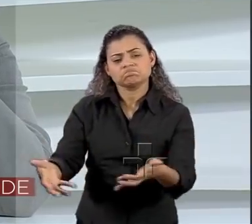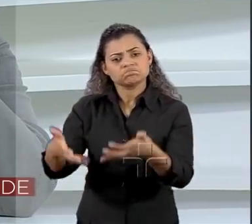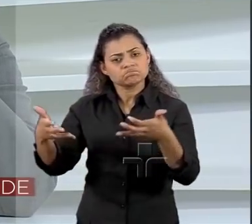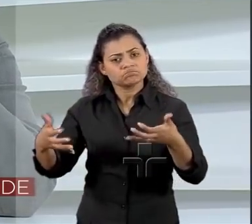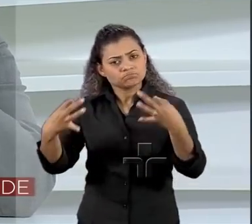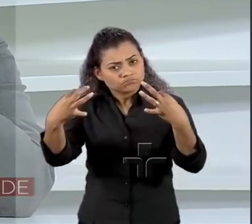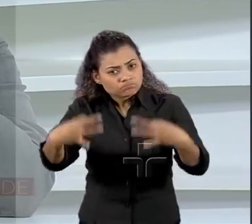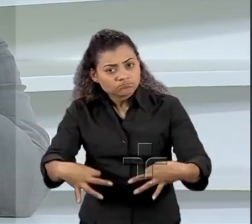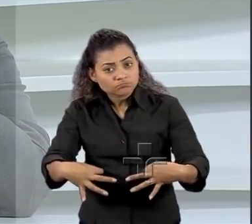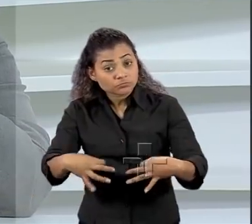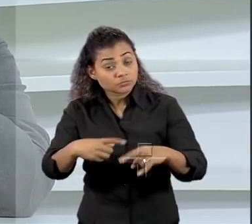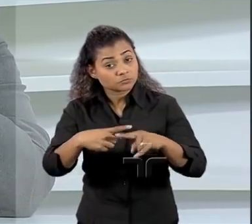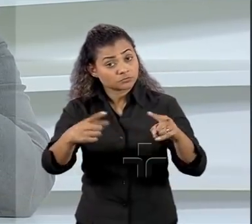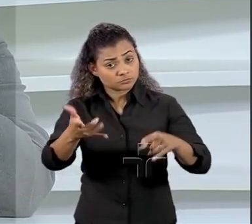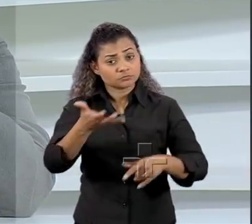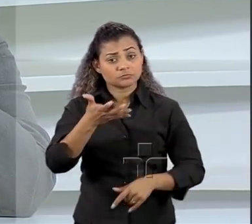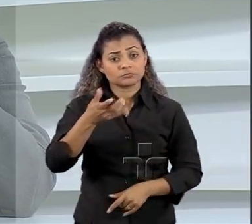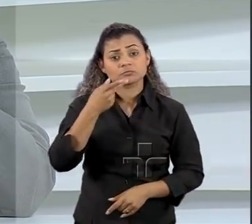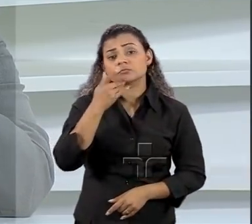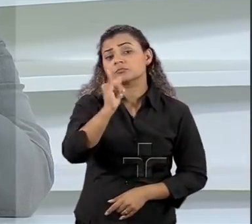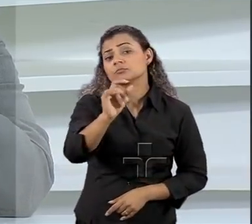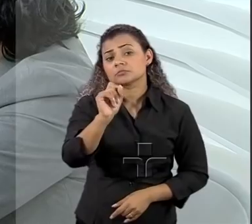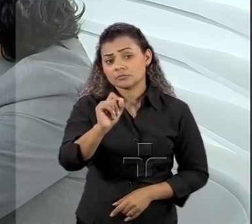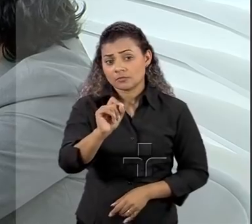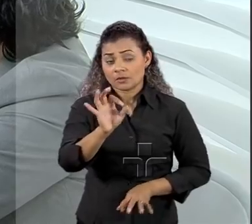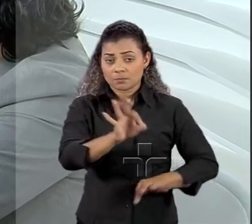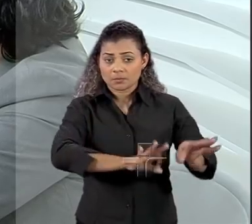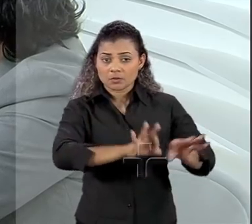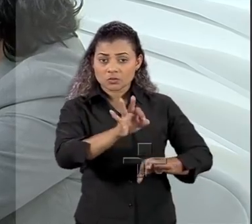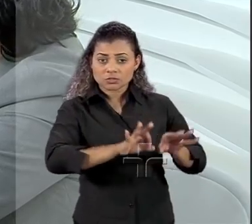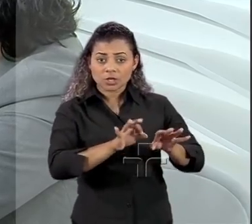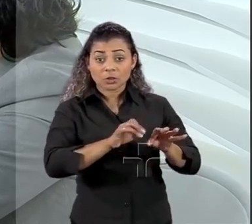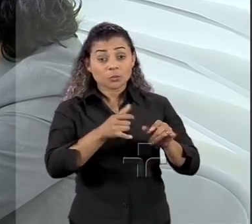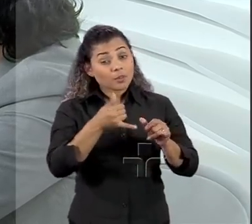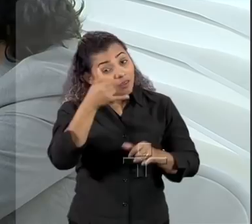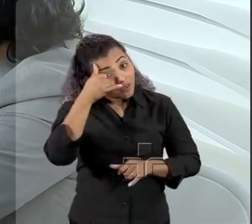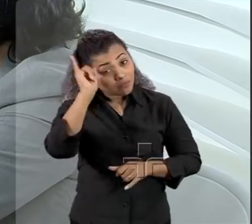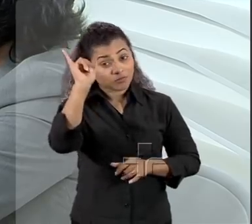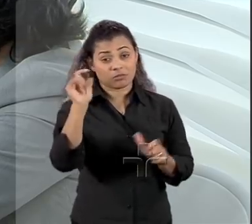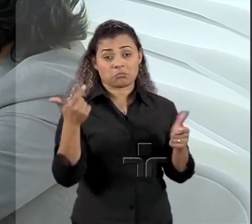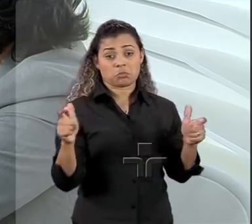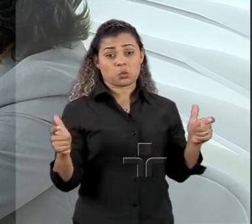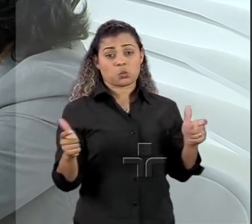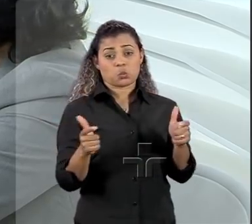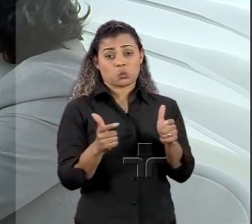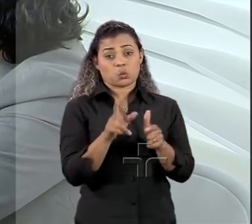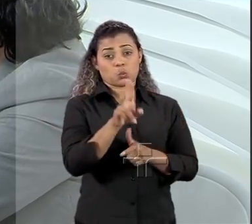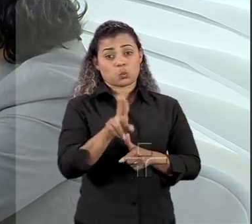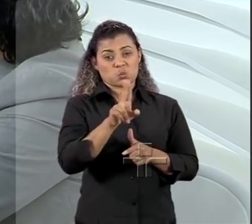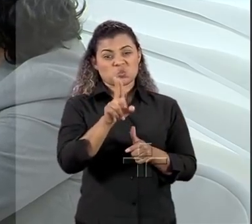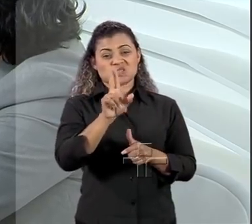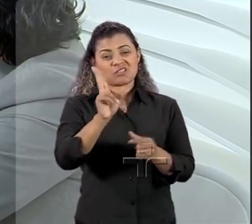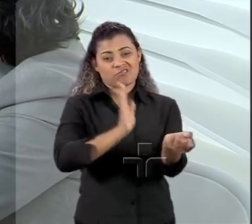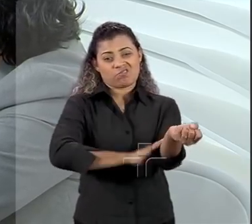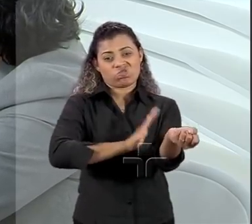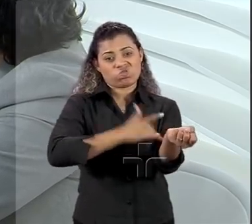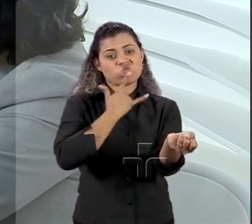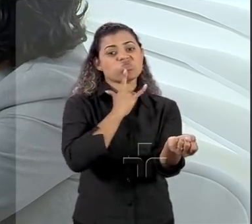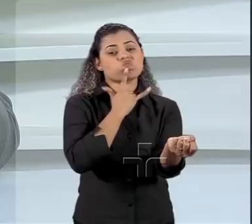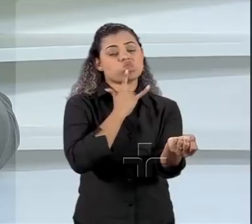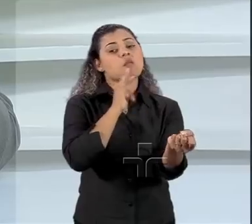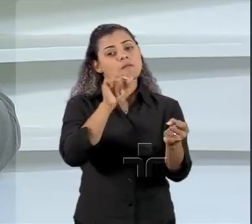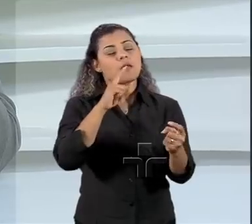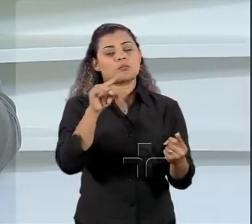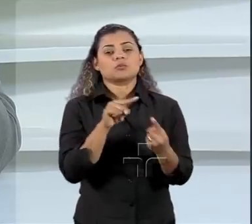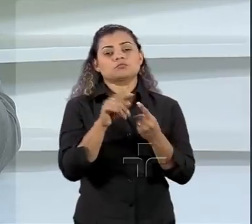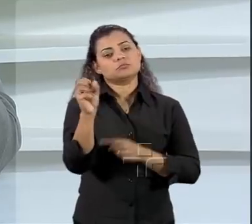aí eu quero dizer que os programas de redução do consumo nocivo, né, ou abusivo de álcool faz parte do nosso foco.